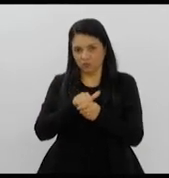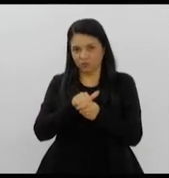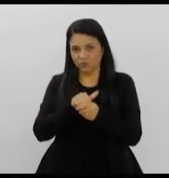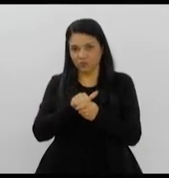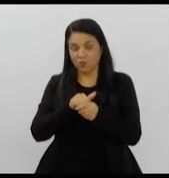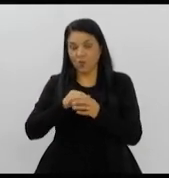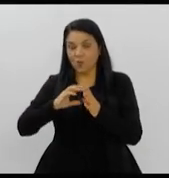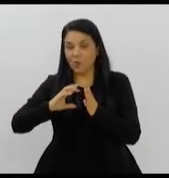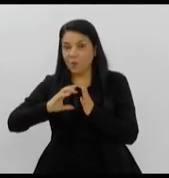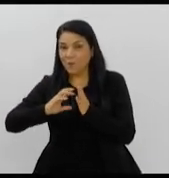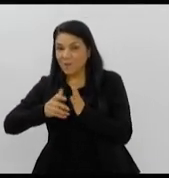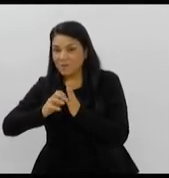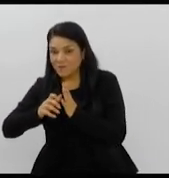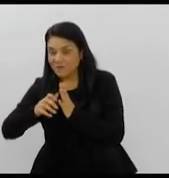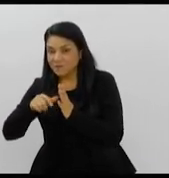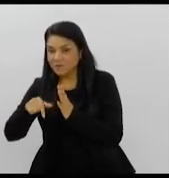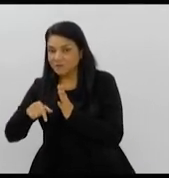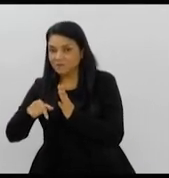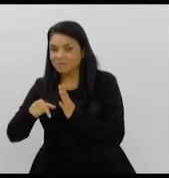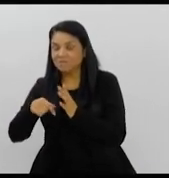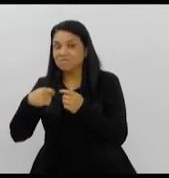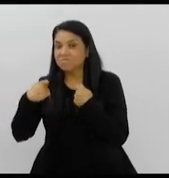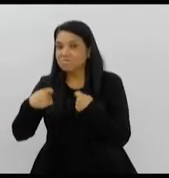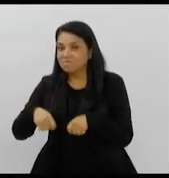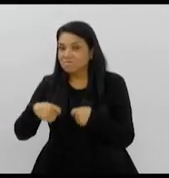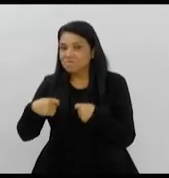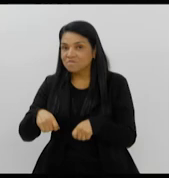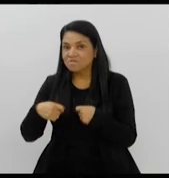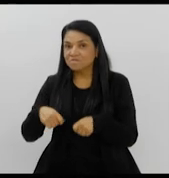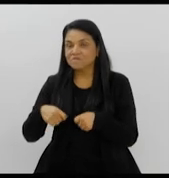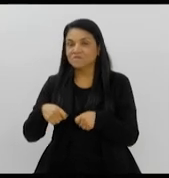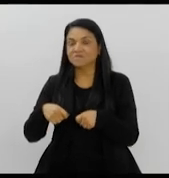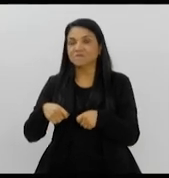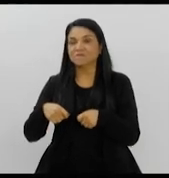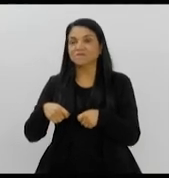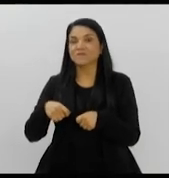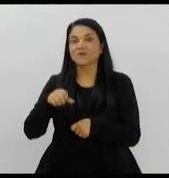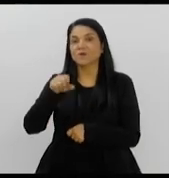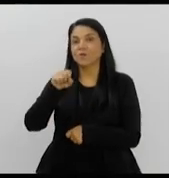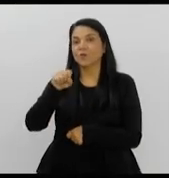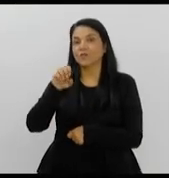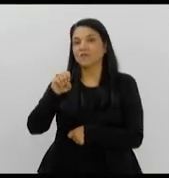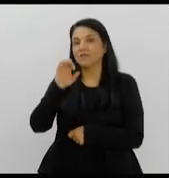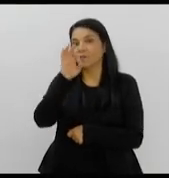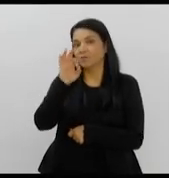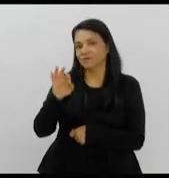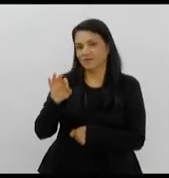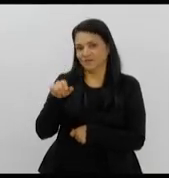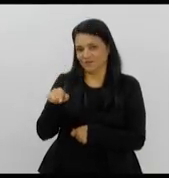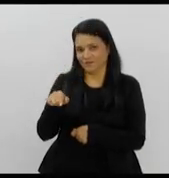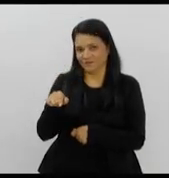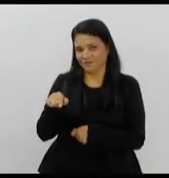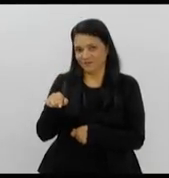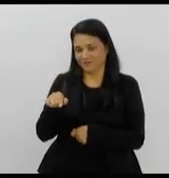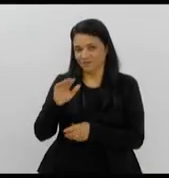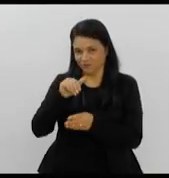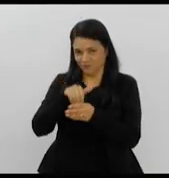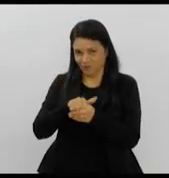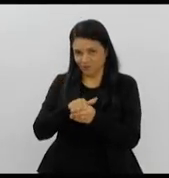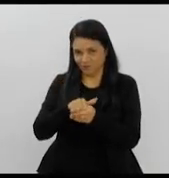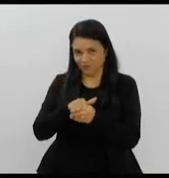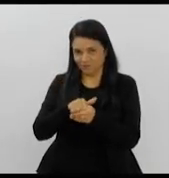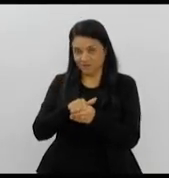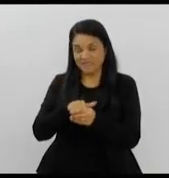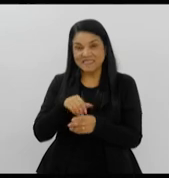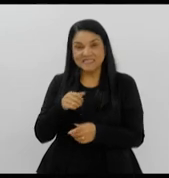partido tinha que ter, para estar no jogo, pelo menos 80% do coeficiente. Se não tivesse, estava fora